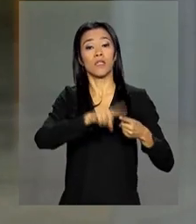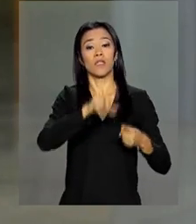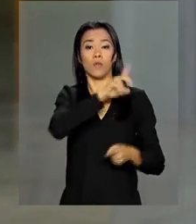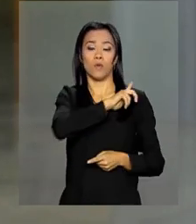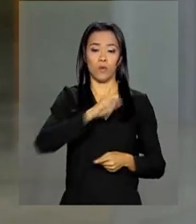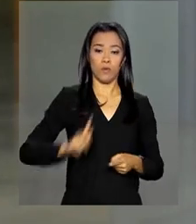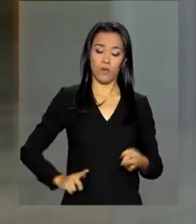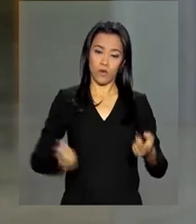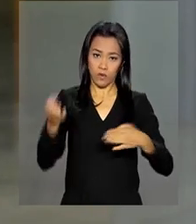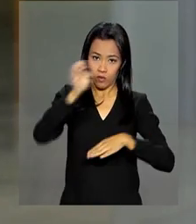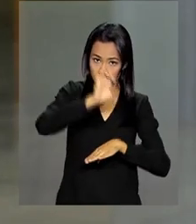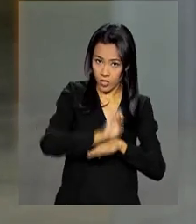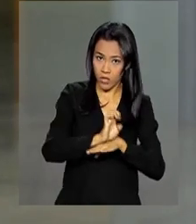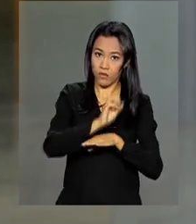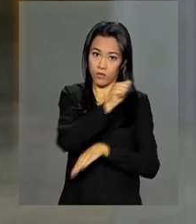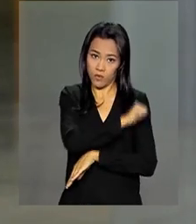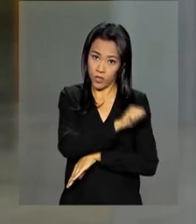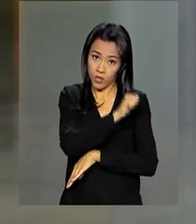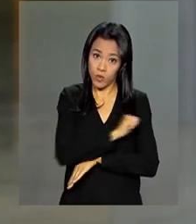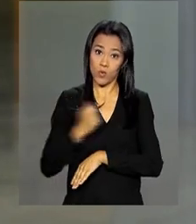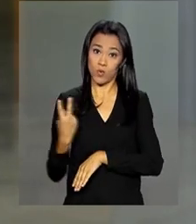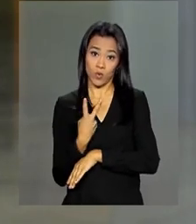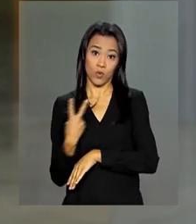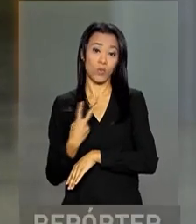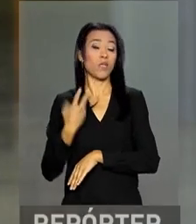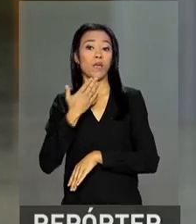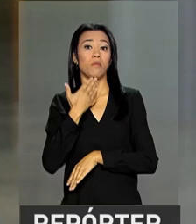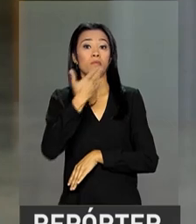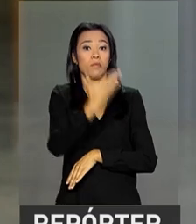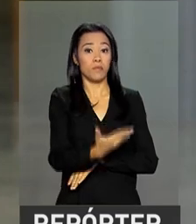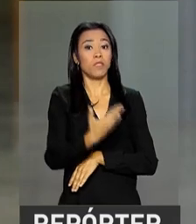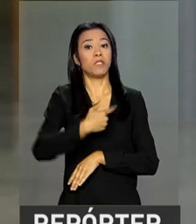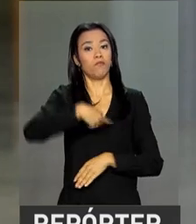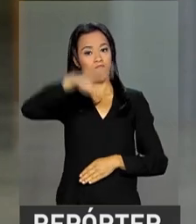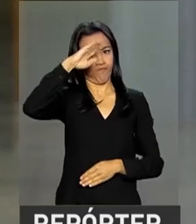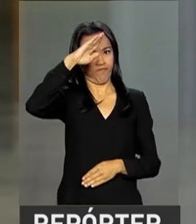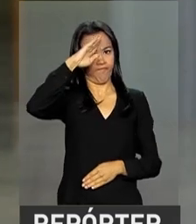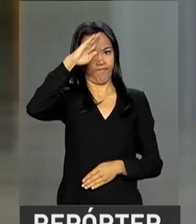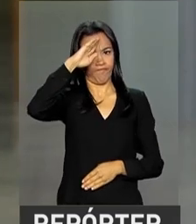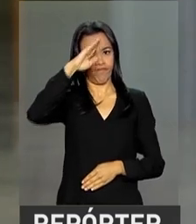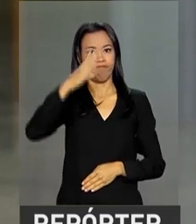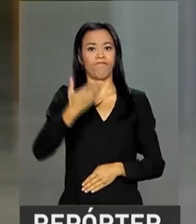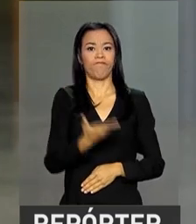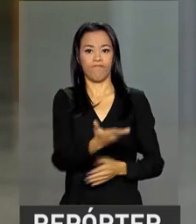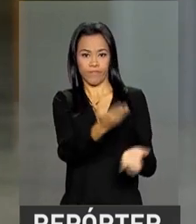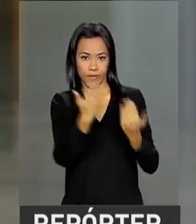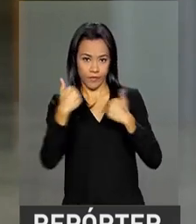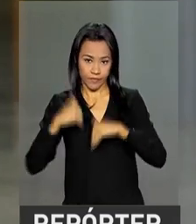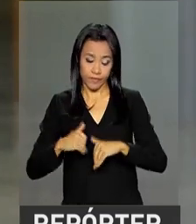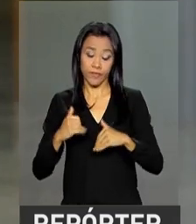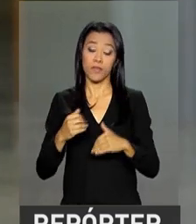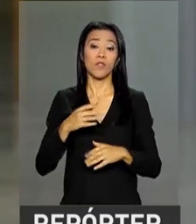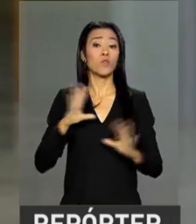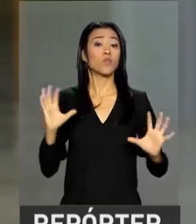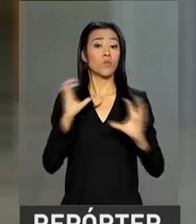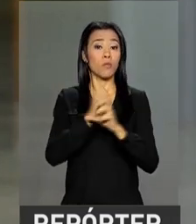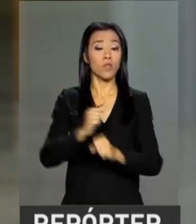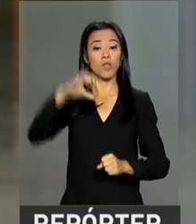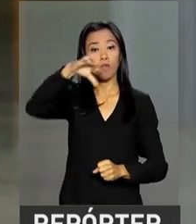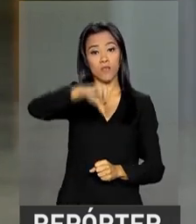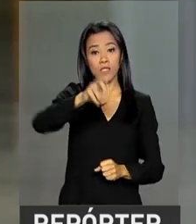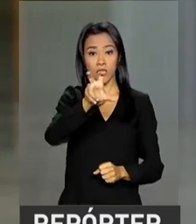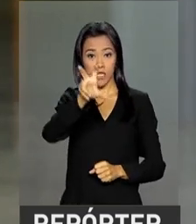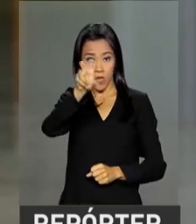rio de janeiro luiz fernando pezão a solicitarem o apoio das forças armadas ao todo 950